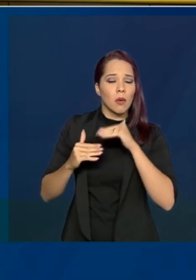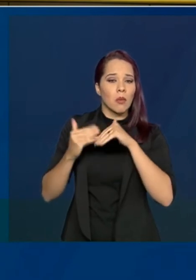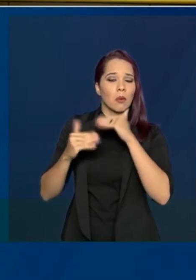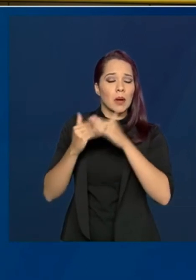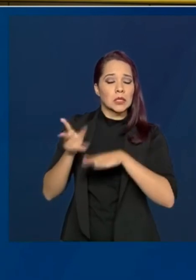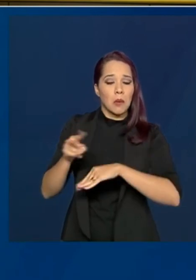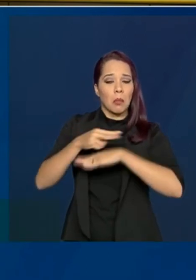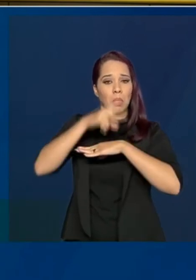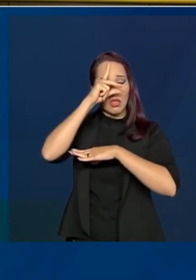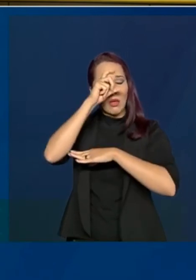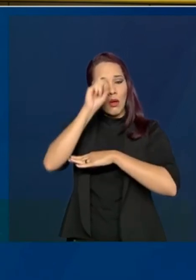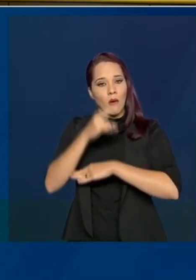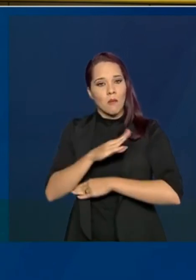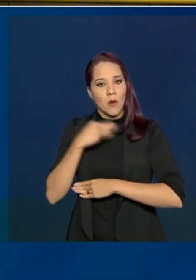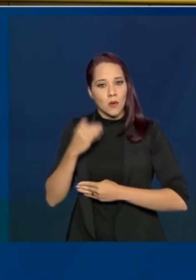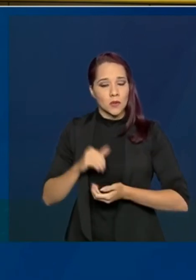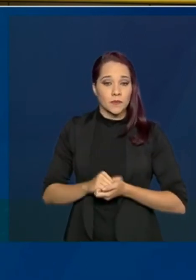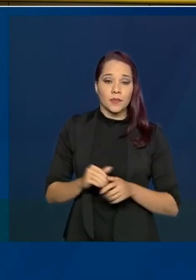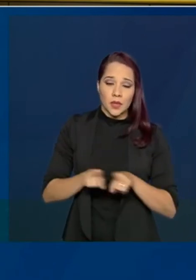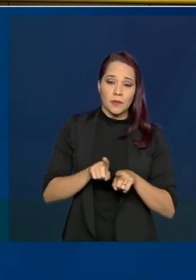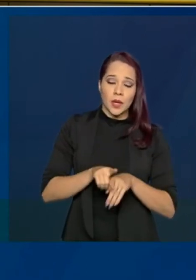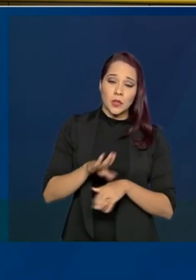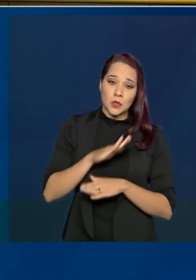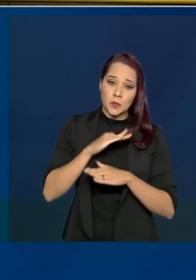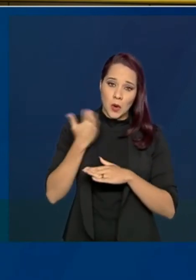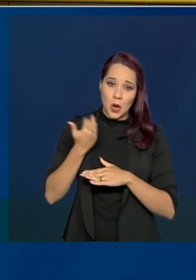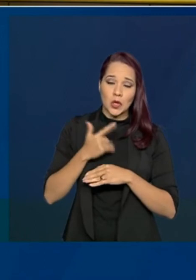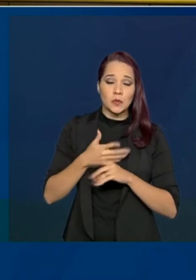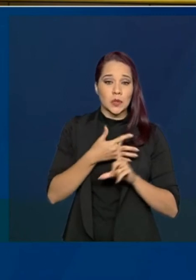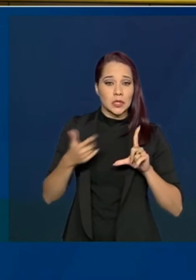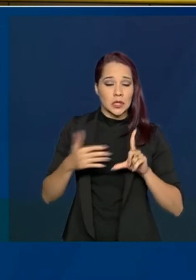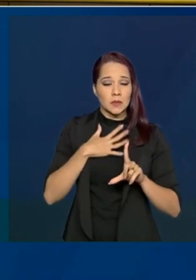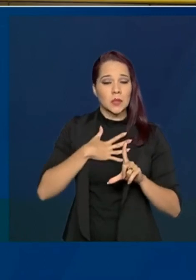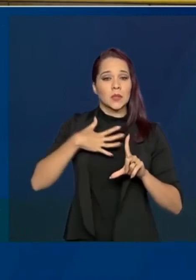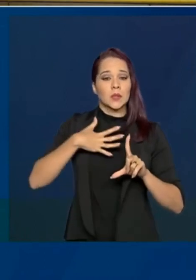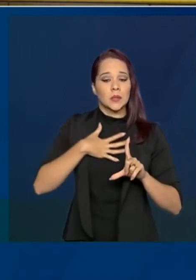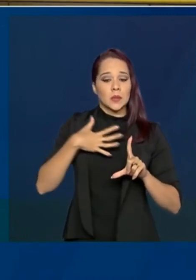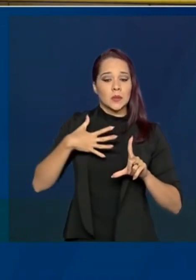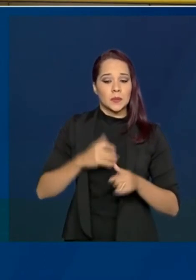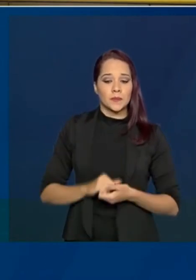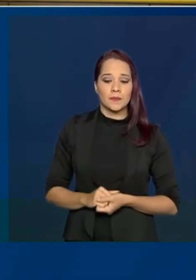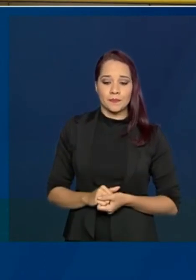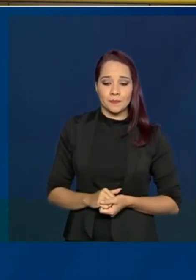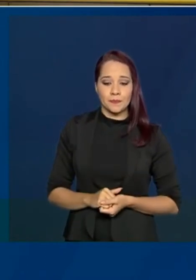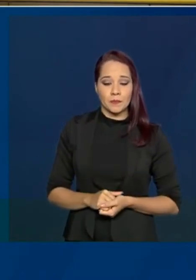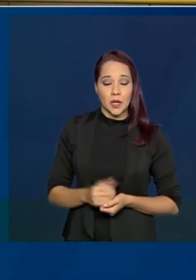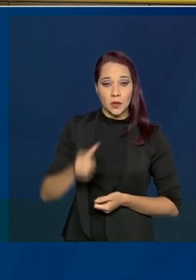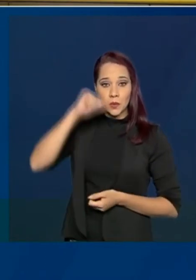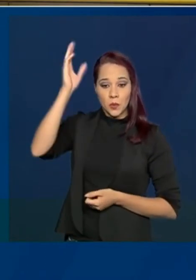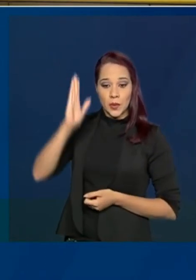de hospitalização ou óbito, e como também de óbito por síndrome respiratória aguda grave. Então, no